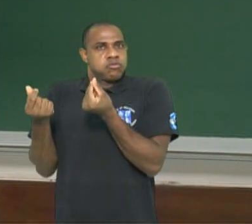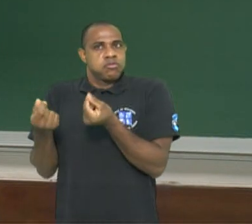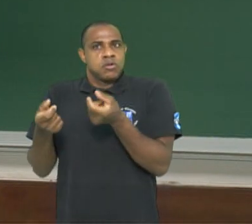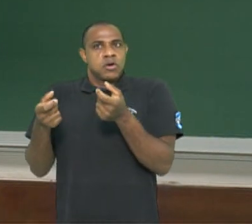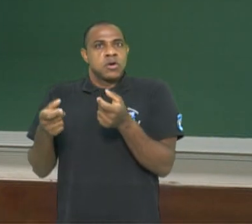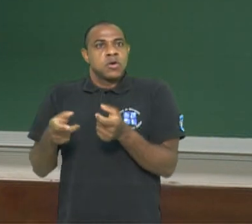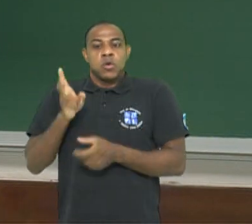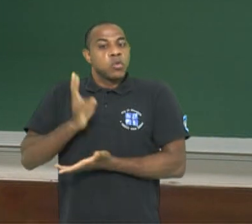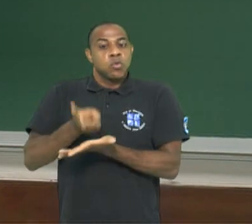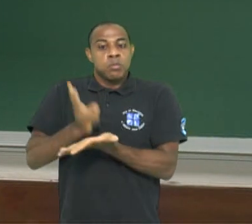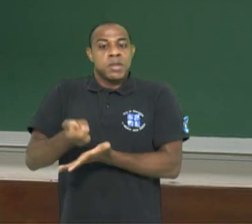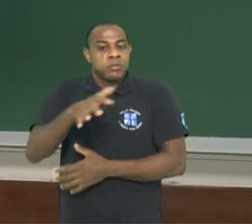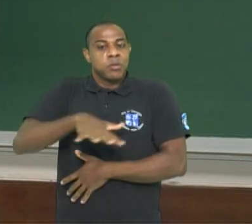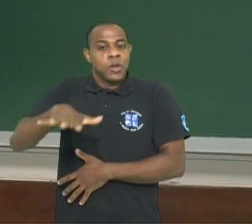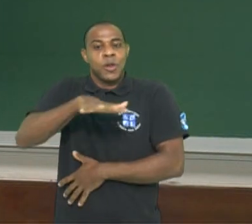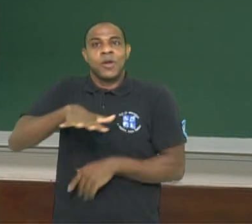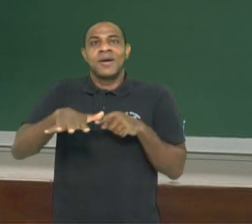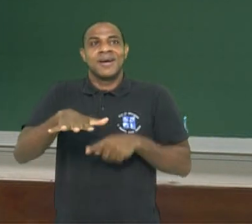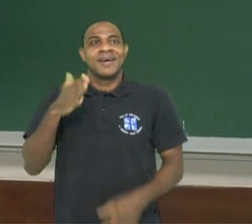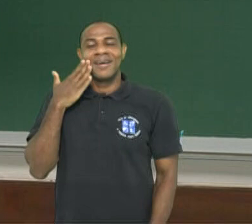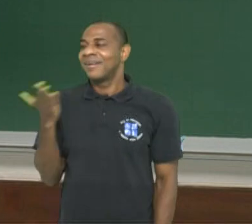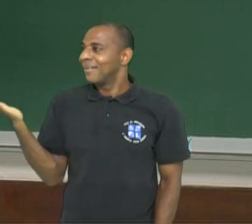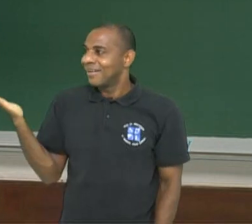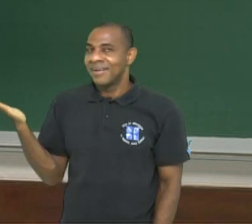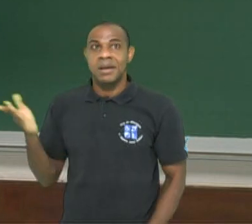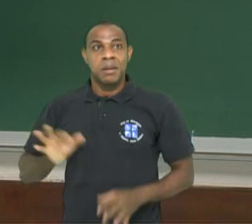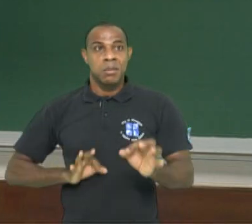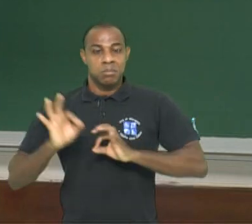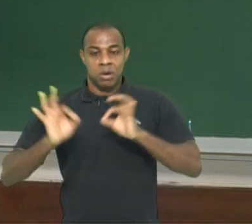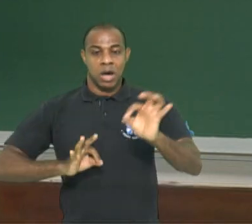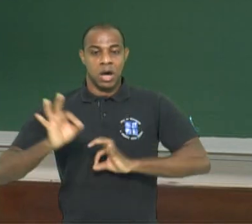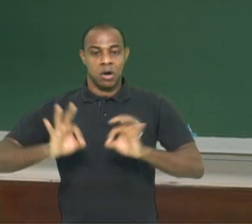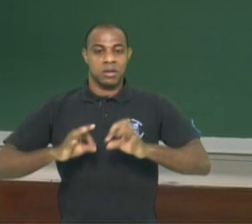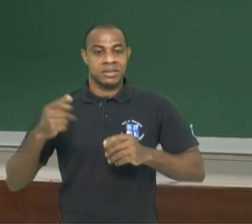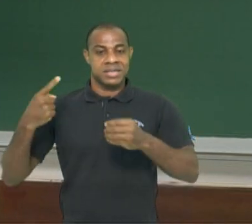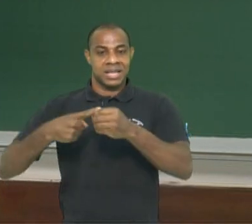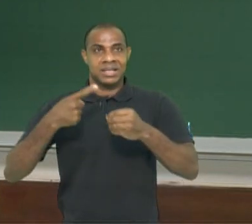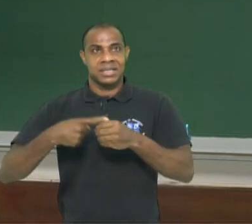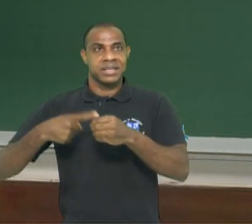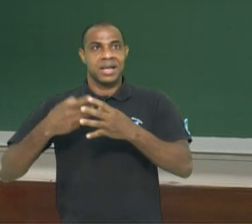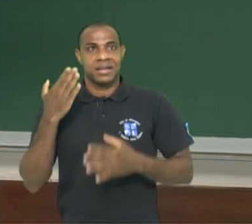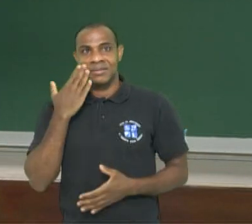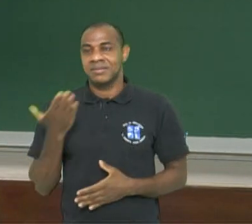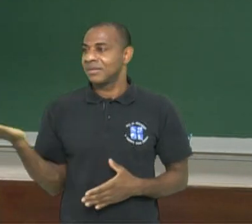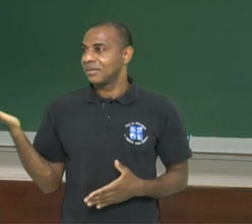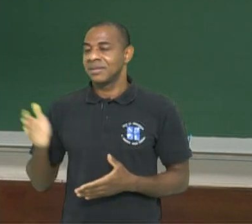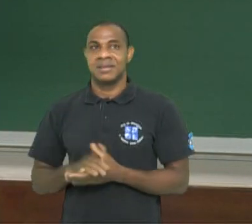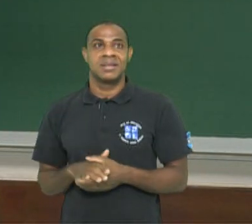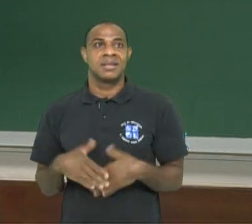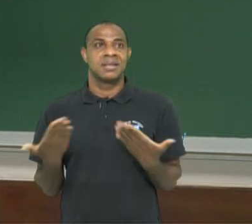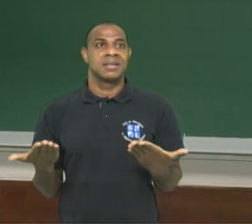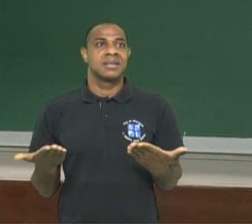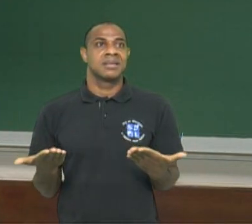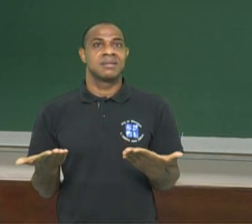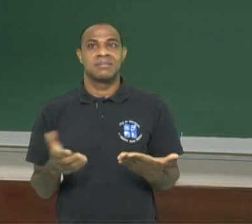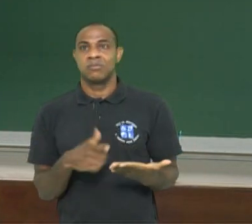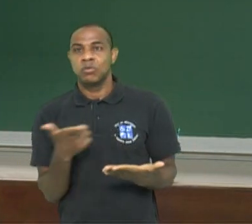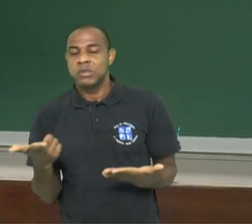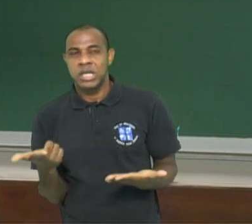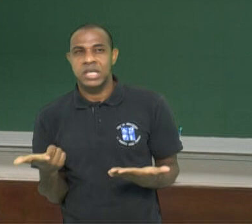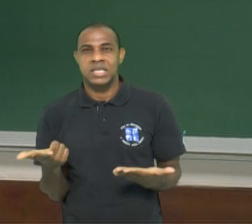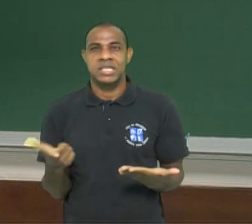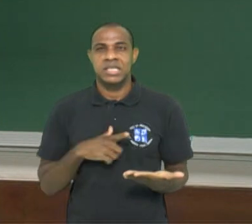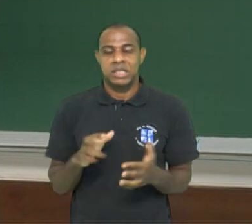espaço. Justamente por uma forma de organização das cidades não ser realmente aquela